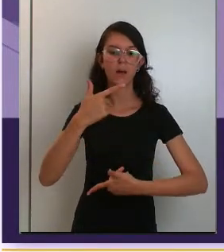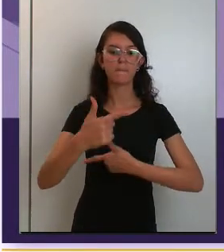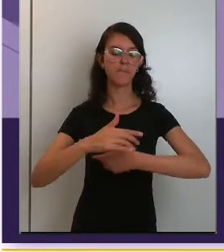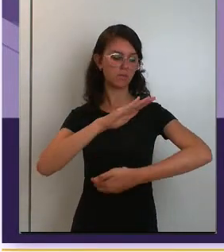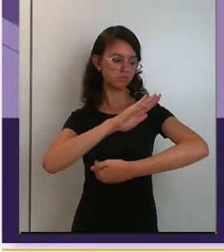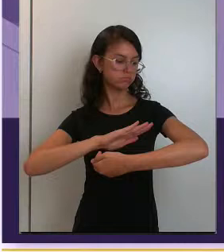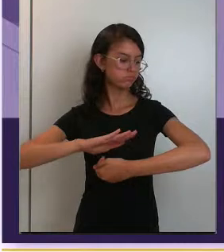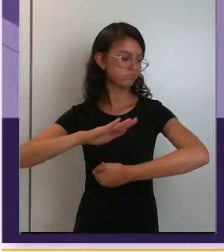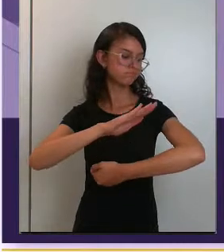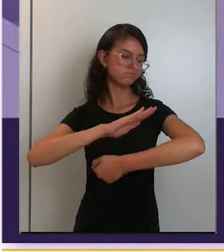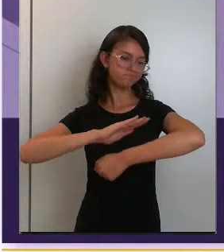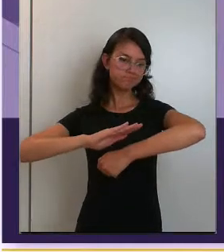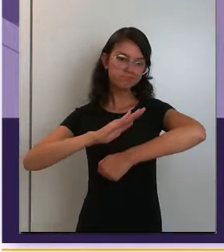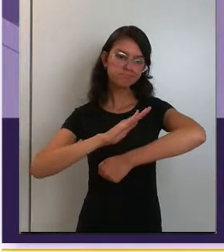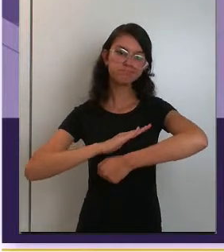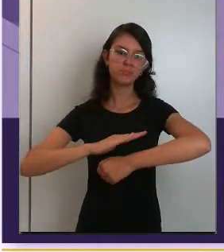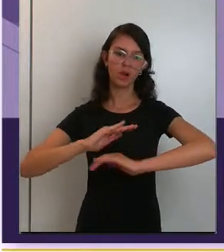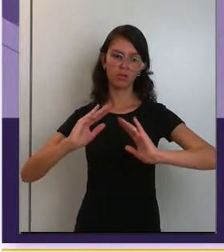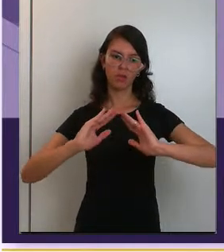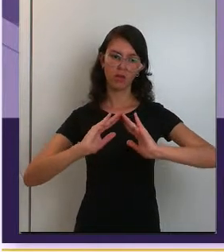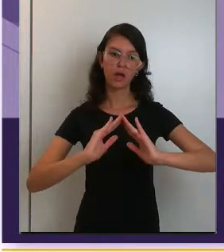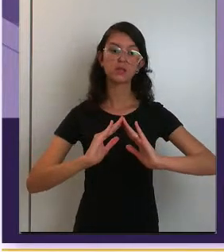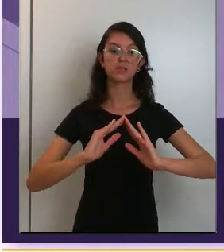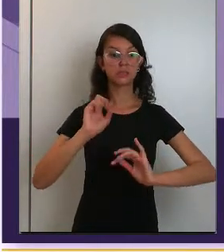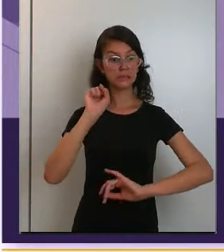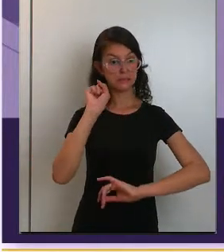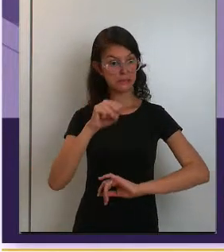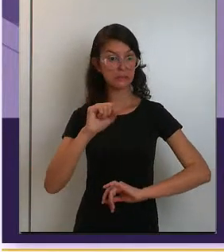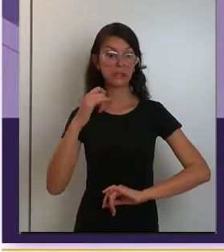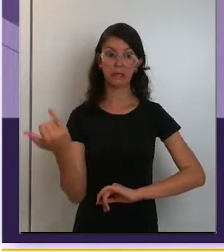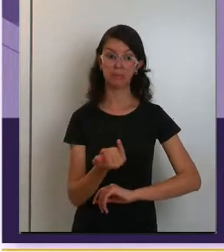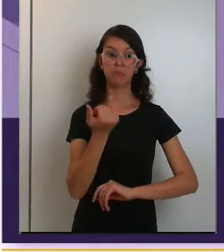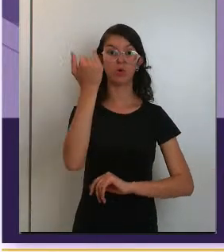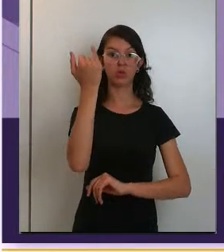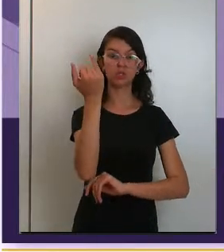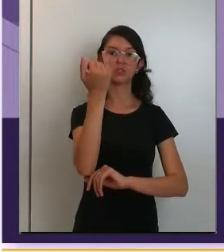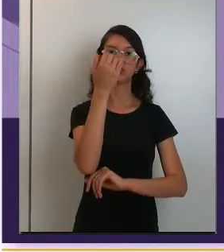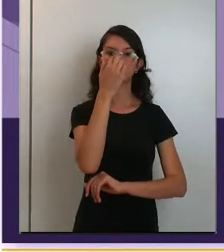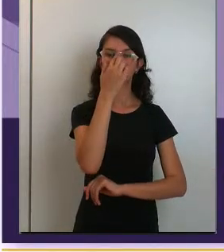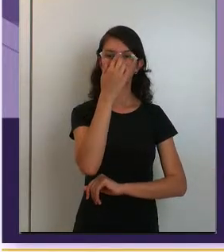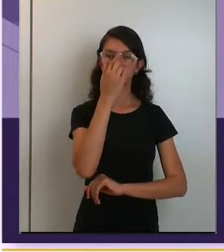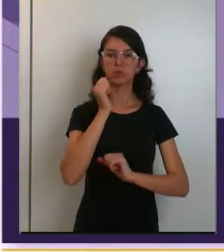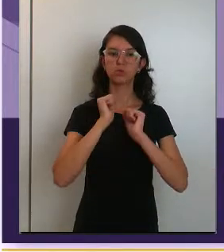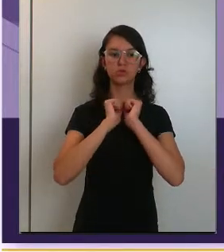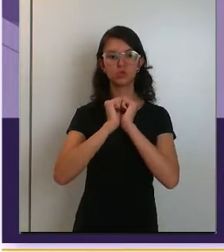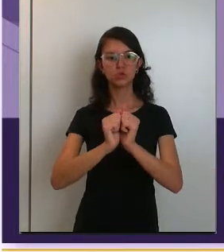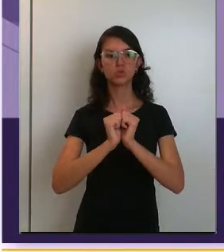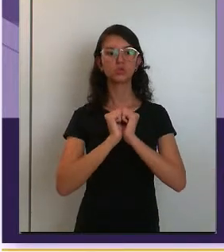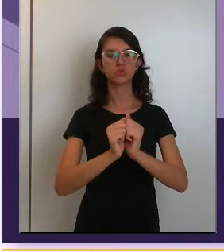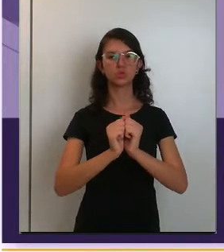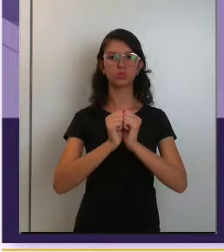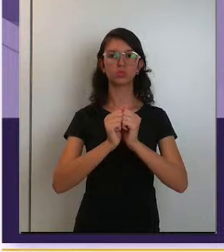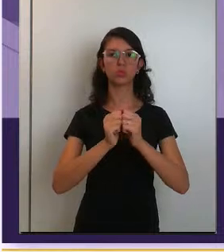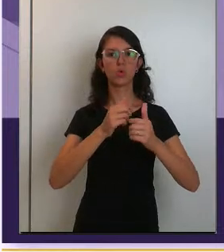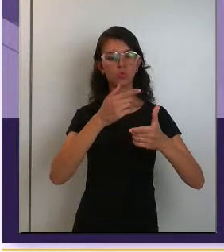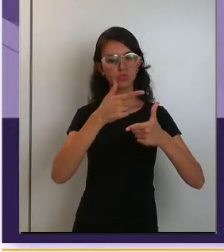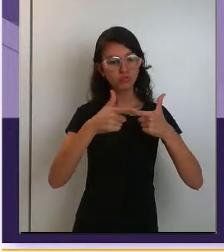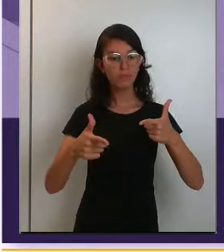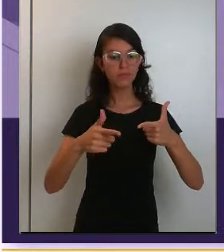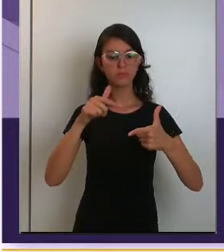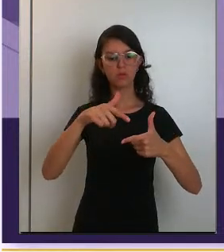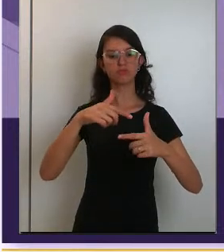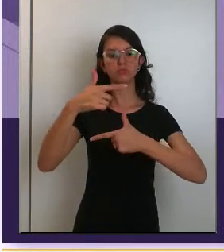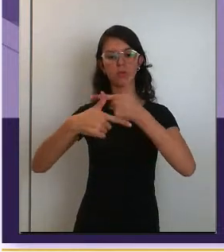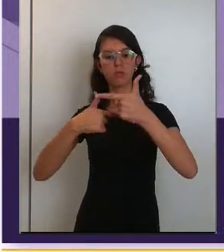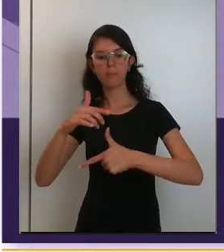que o trabalho reprodutivo é um trabalho, é essencial, juntamente com uma divisão mais equânime de tarefas domésticas